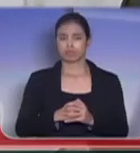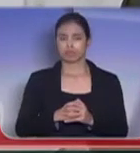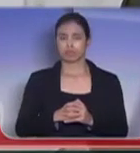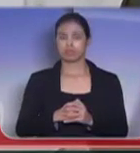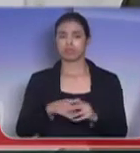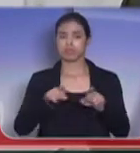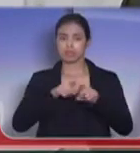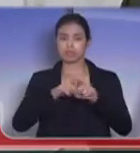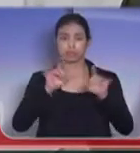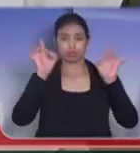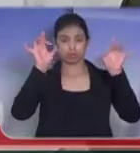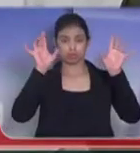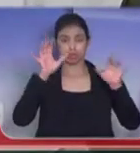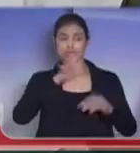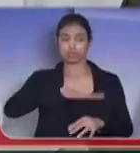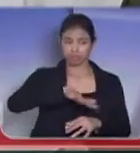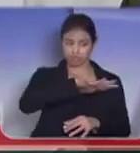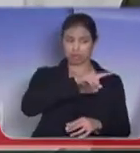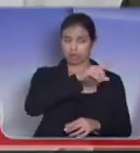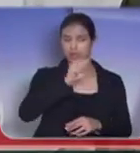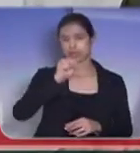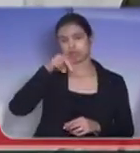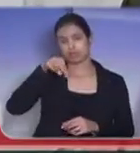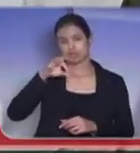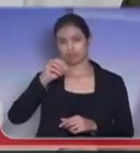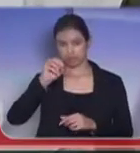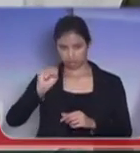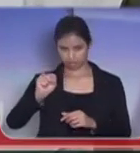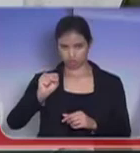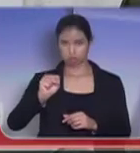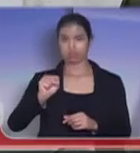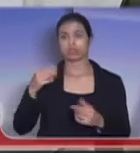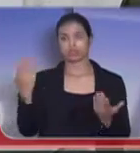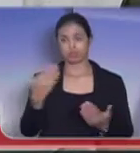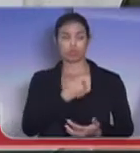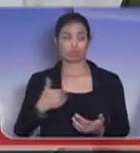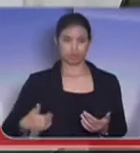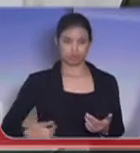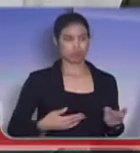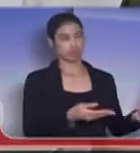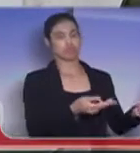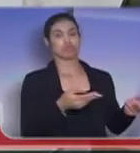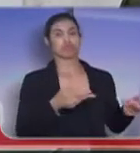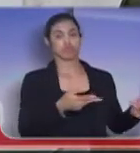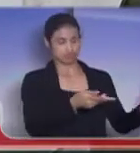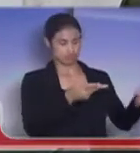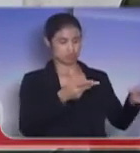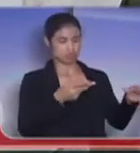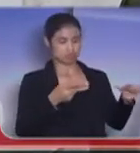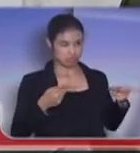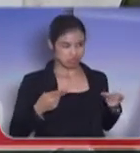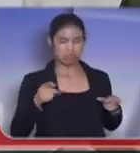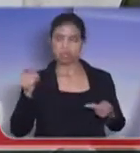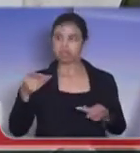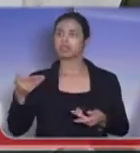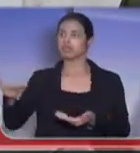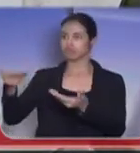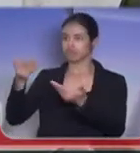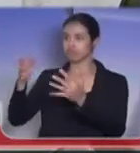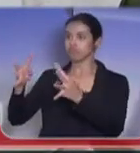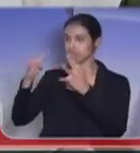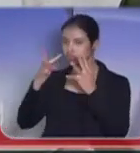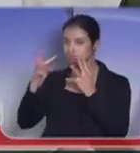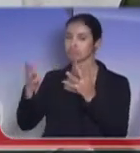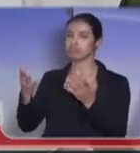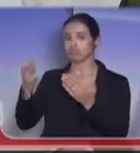principalmente ao porto de santos então quero agradecer ao governador ontem pela recepção e mandar um abraço especial ao almirante de